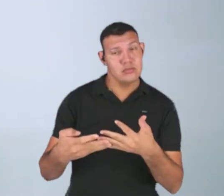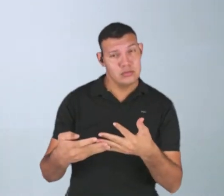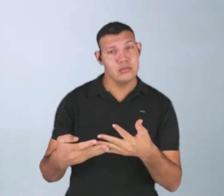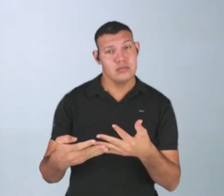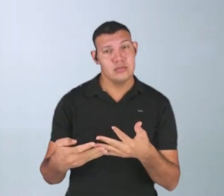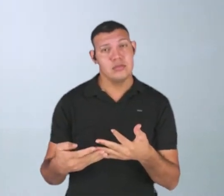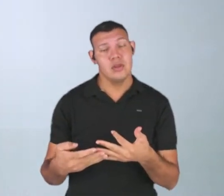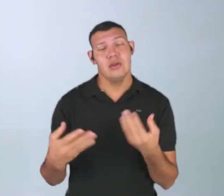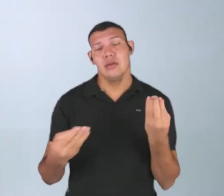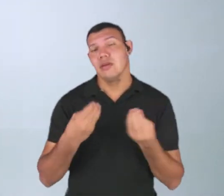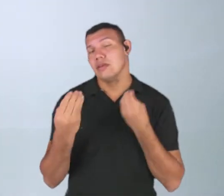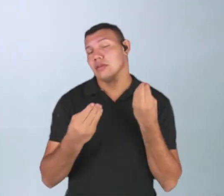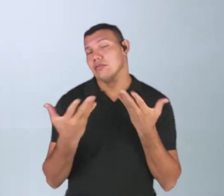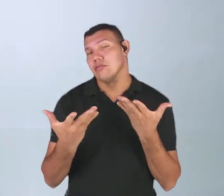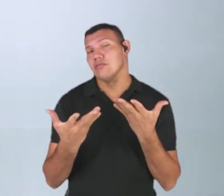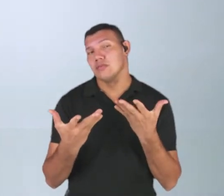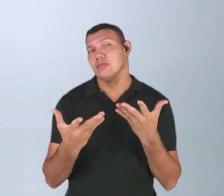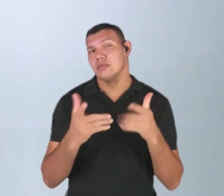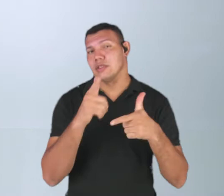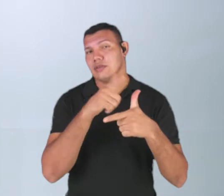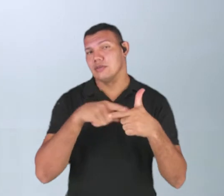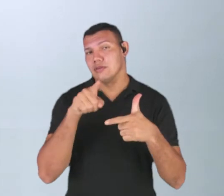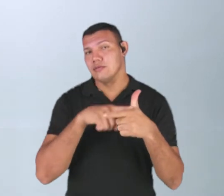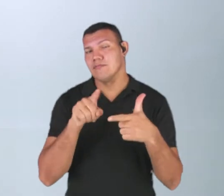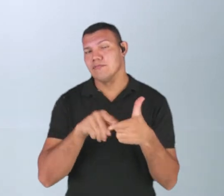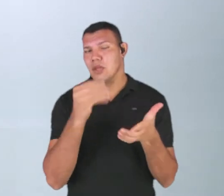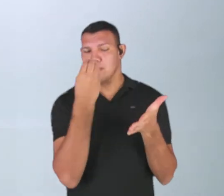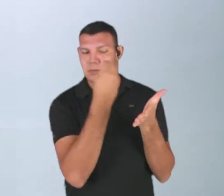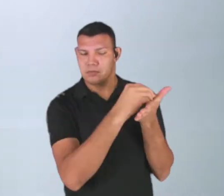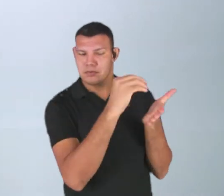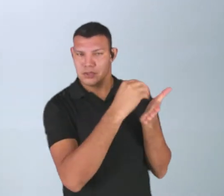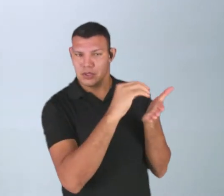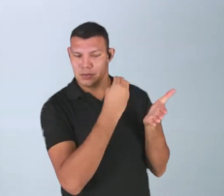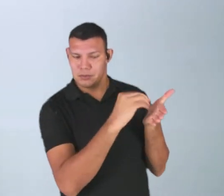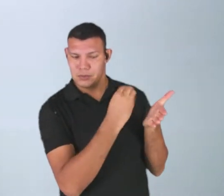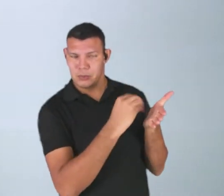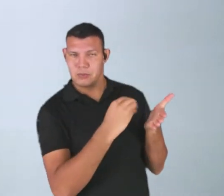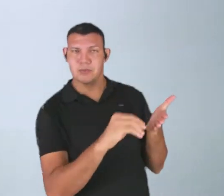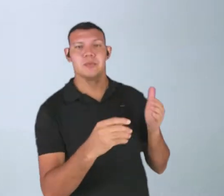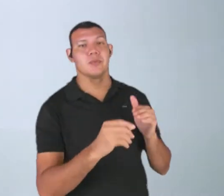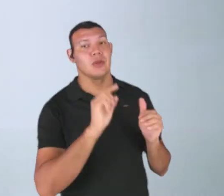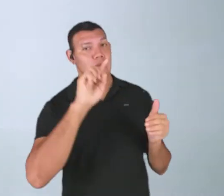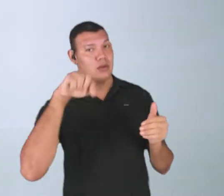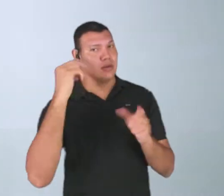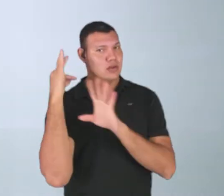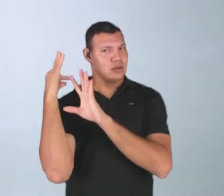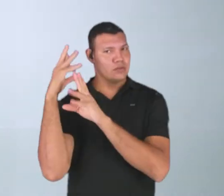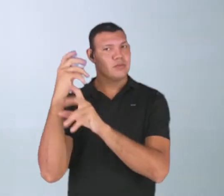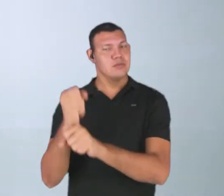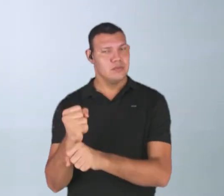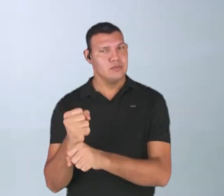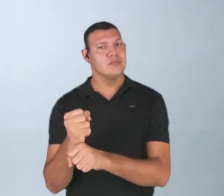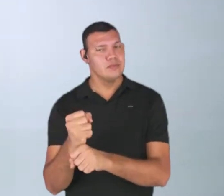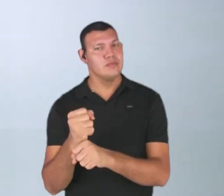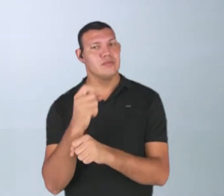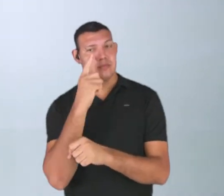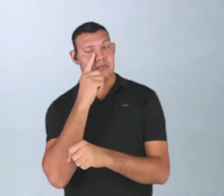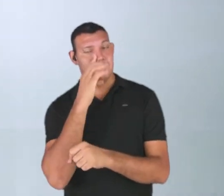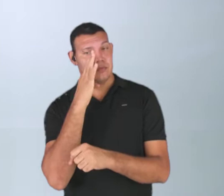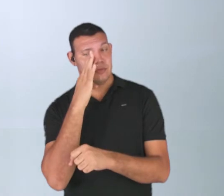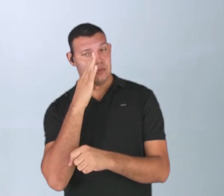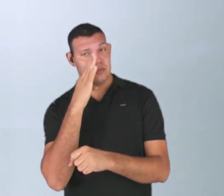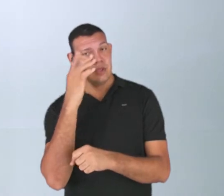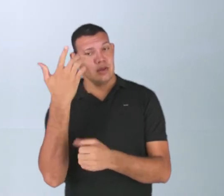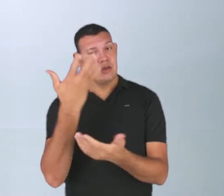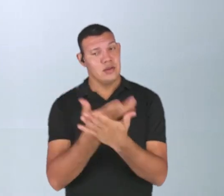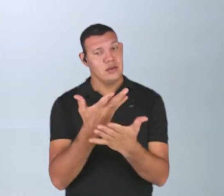procedimento desse dispositivo faça as suas anotações bom e depois revise essa aula reveja essa aula para